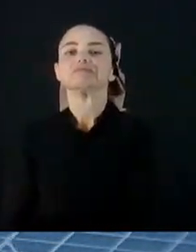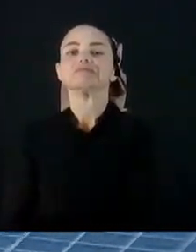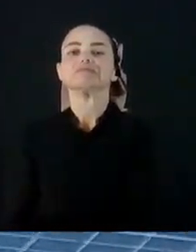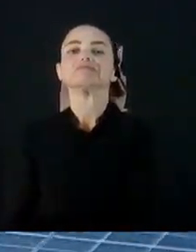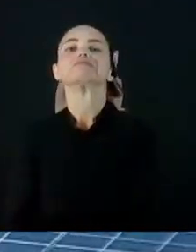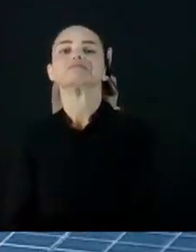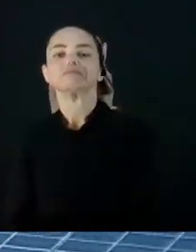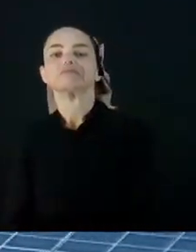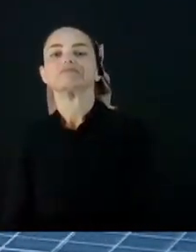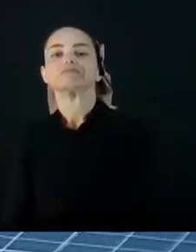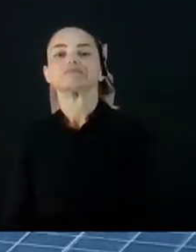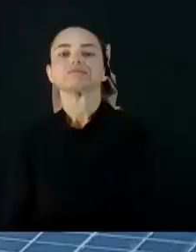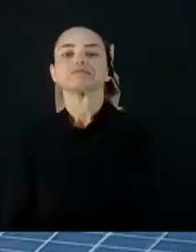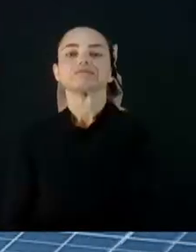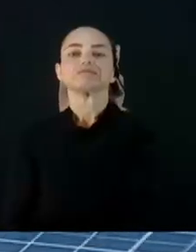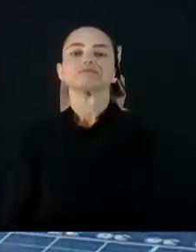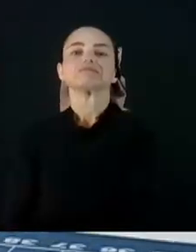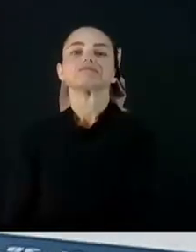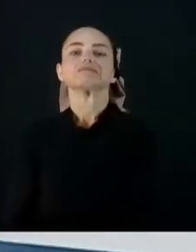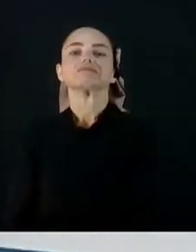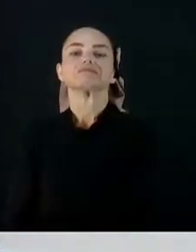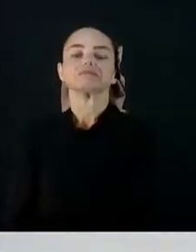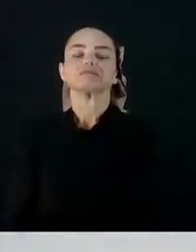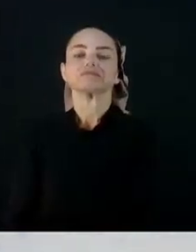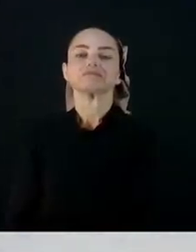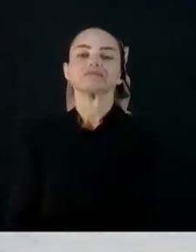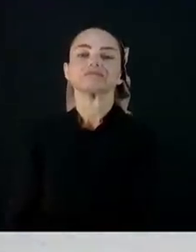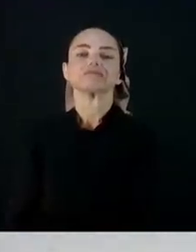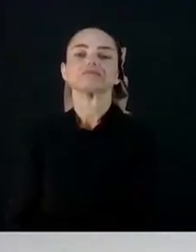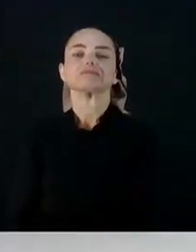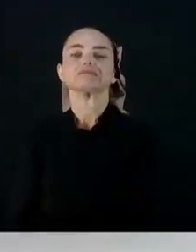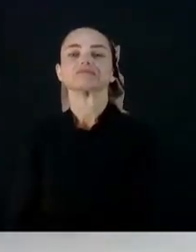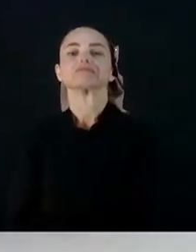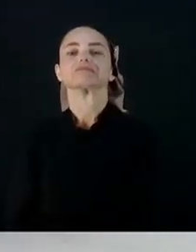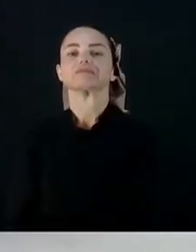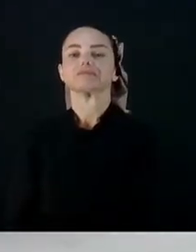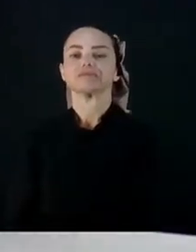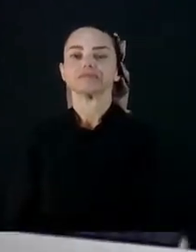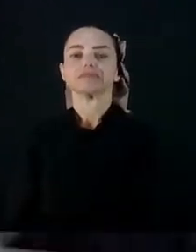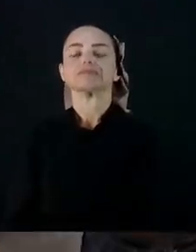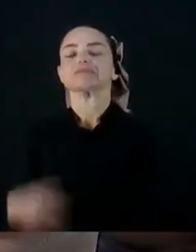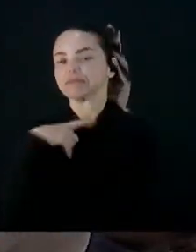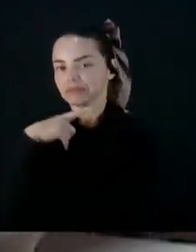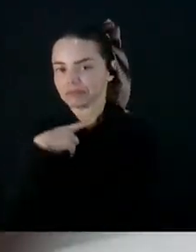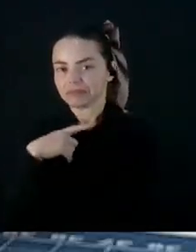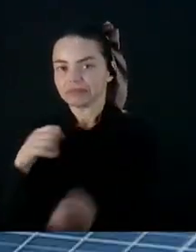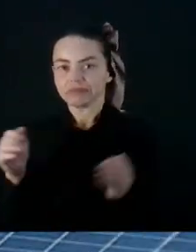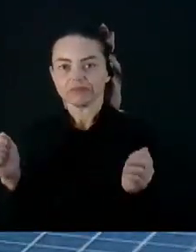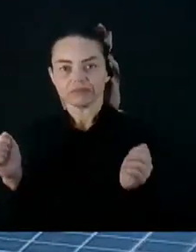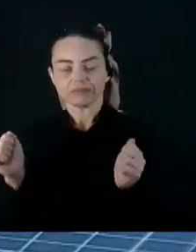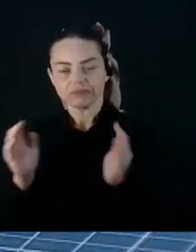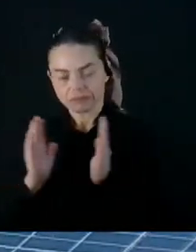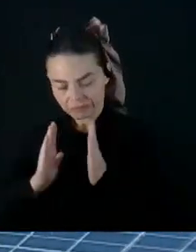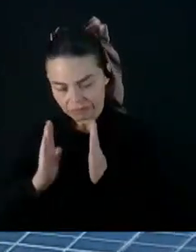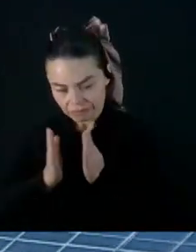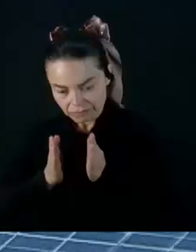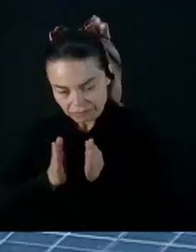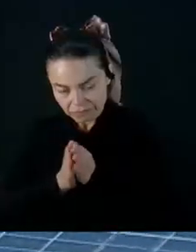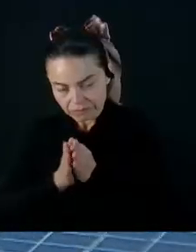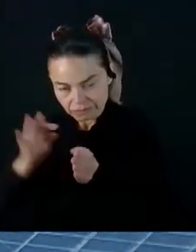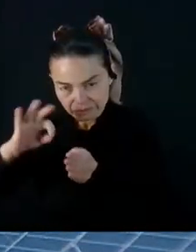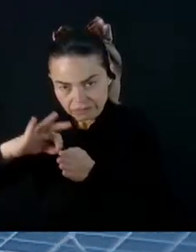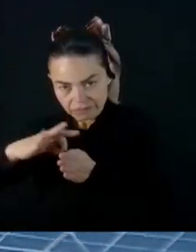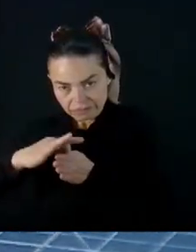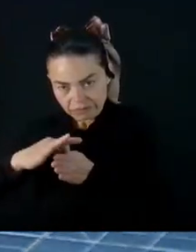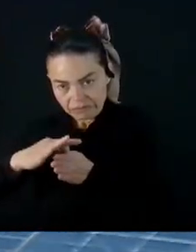dica. Deita as costurinhas pro lado do forro. Né? Então tem que juntar as costurinhas aqui pra pecinha ficar bem bonitinha,